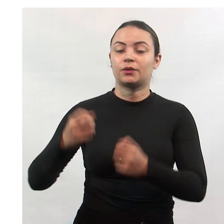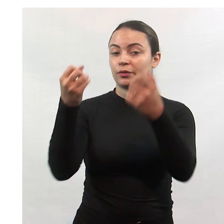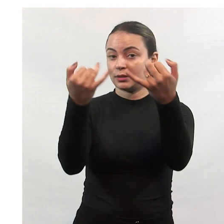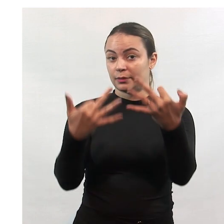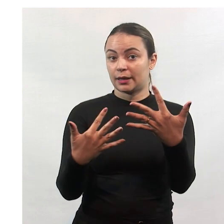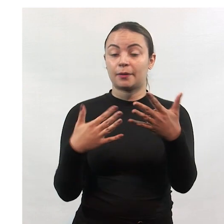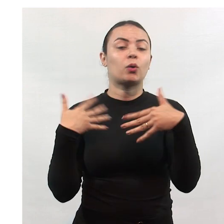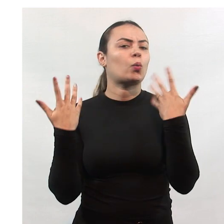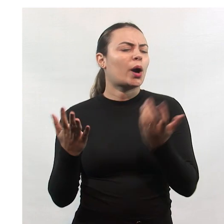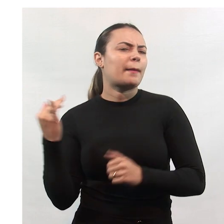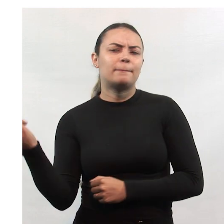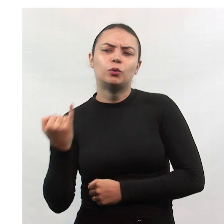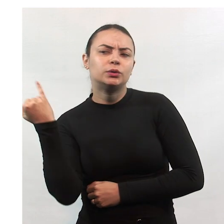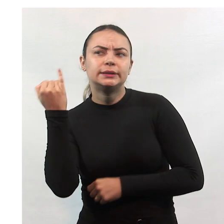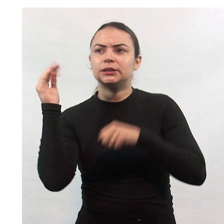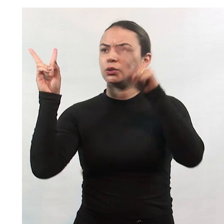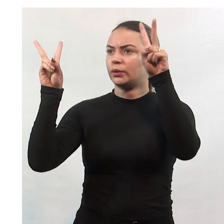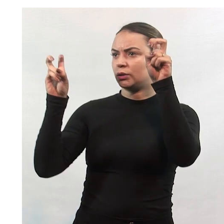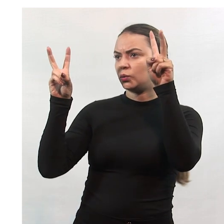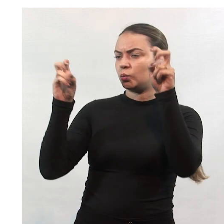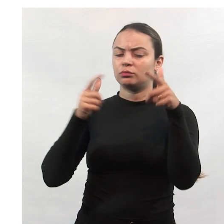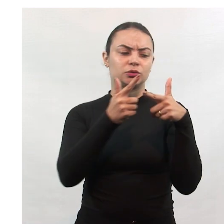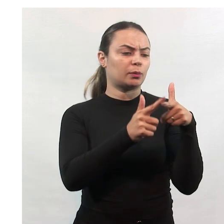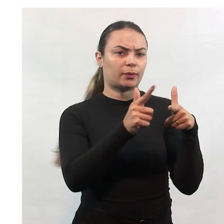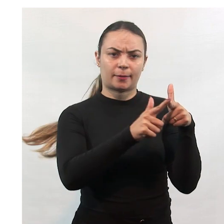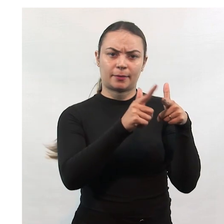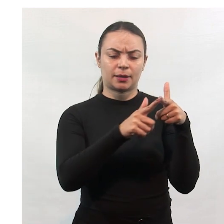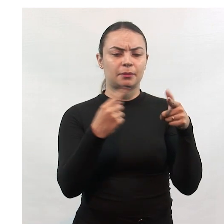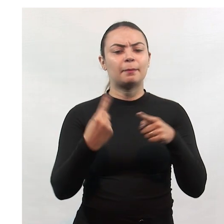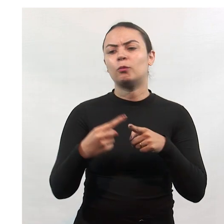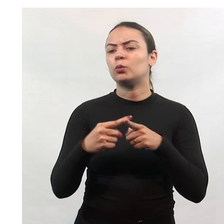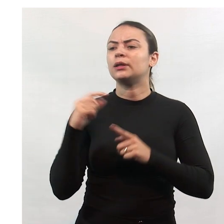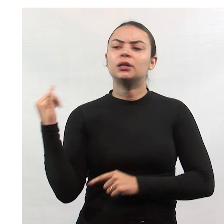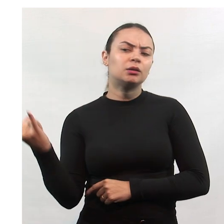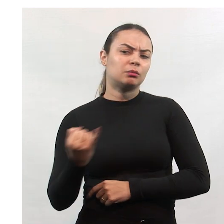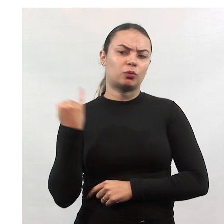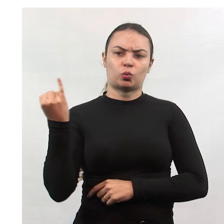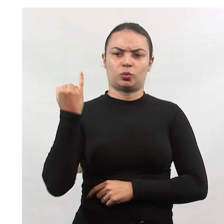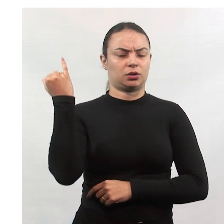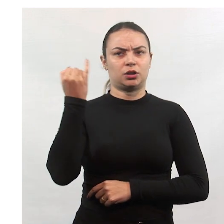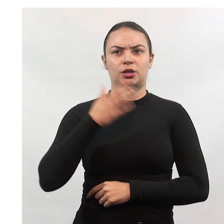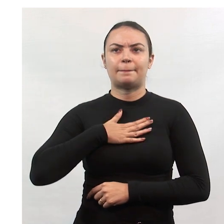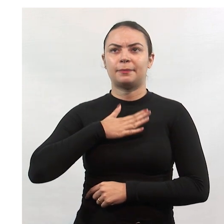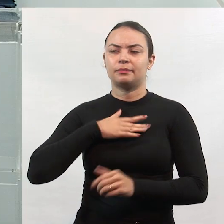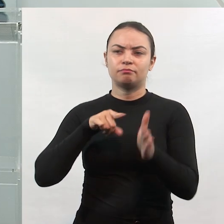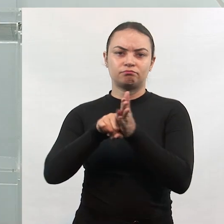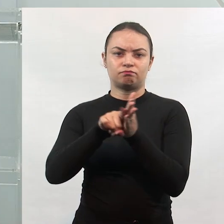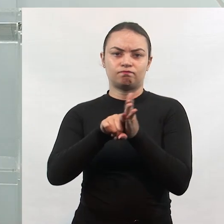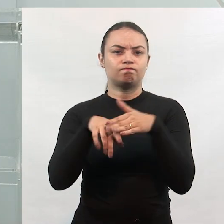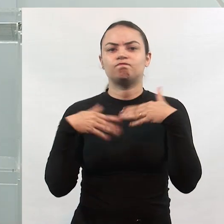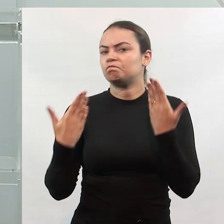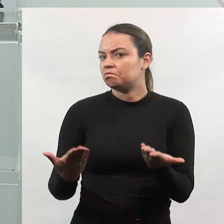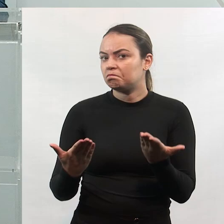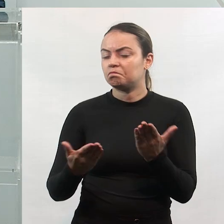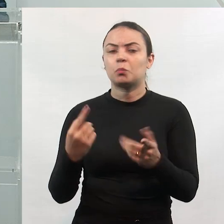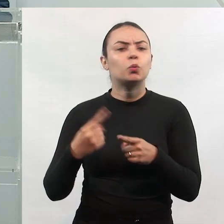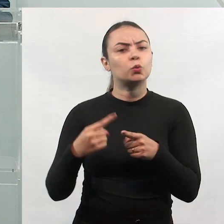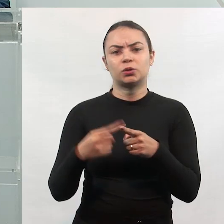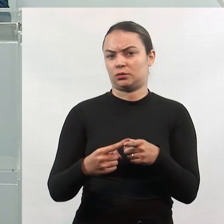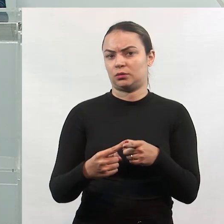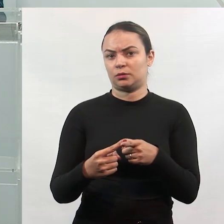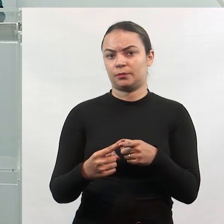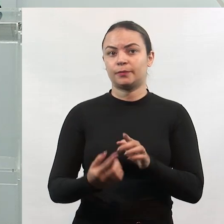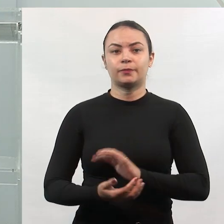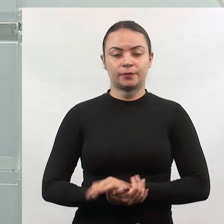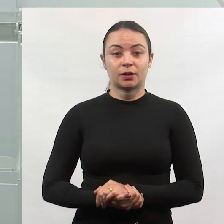dados e informações sobre o ambiente objeto da pesquisa. Então, se eu vou fazer uma pesquisa